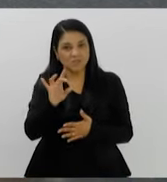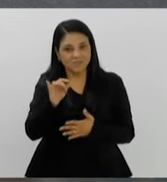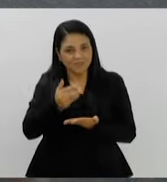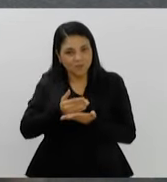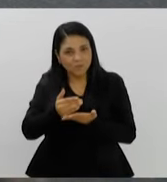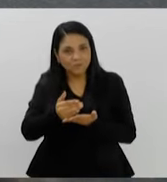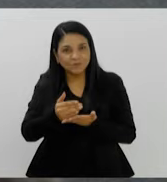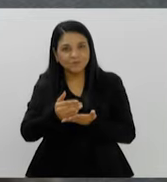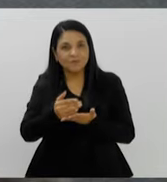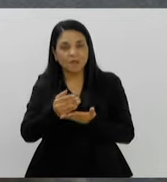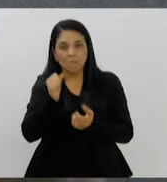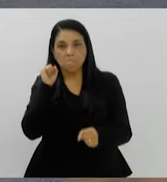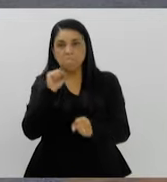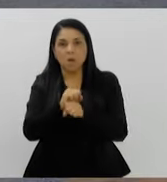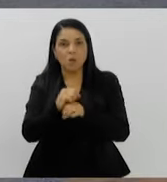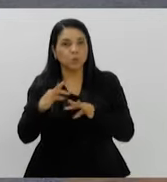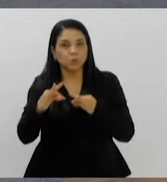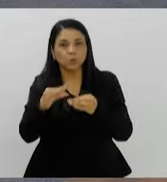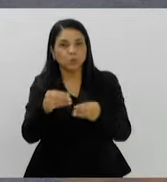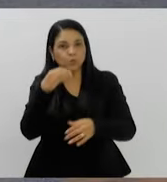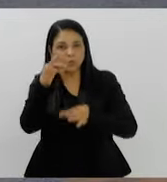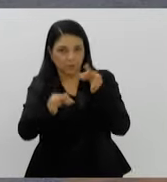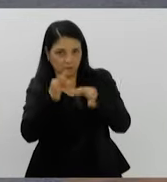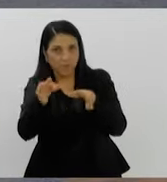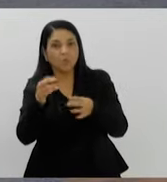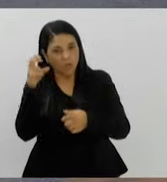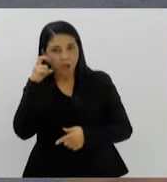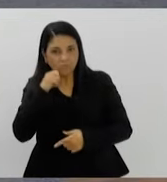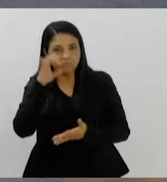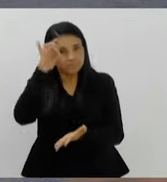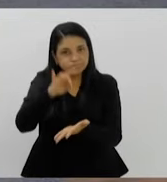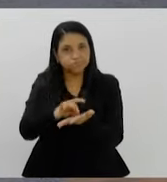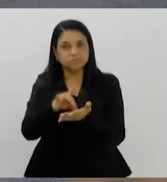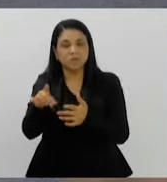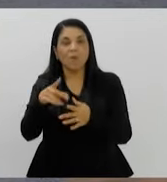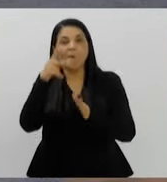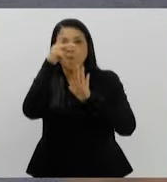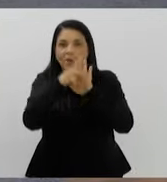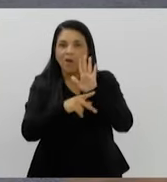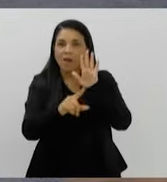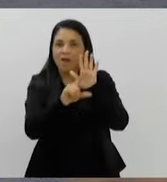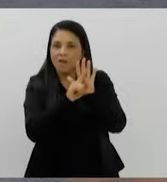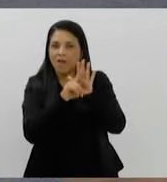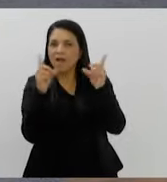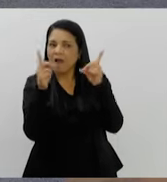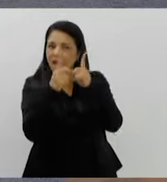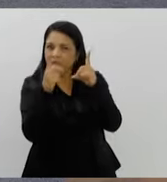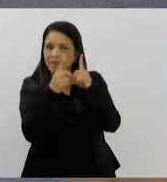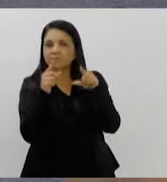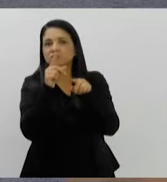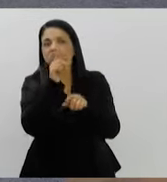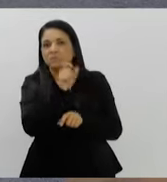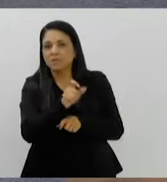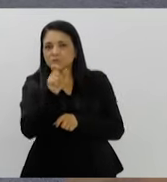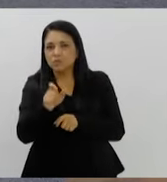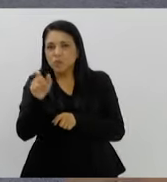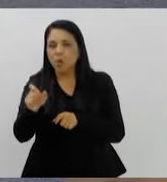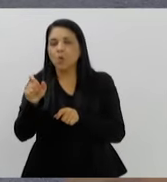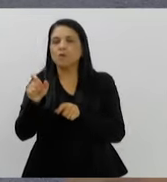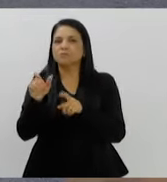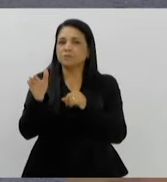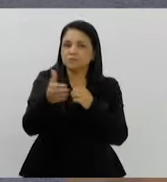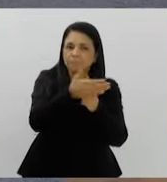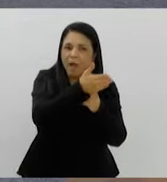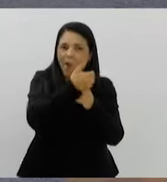sim é um verdadeiro constrangimento e também nesse caso esse projeto de lei atende essas pessoas também pra gente abraçar